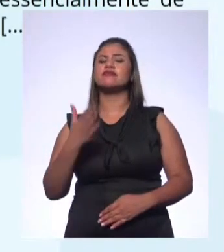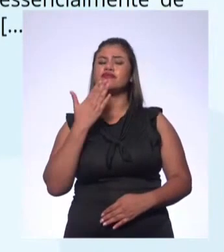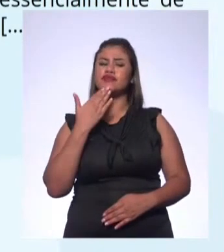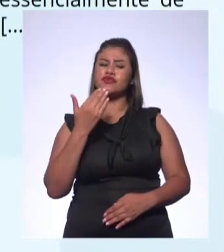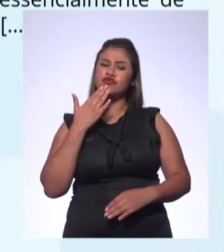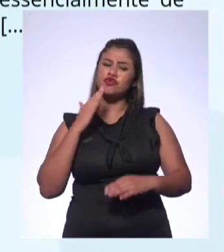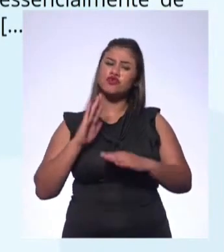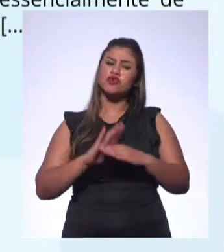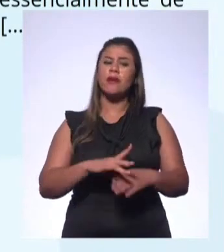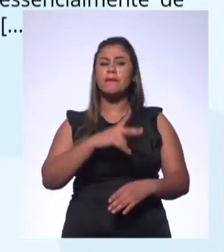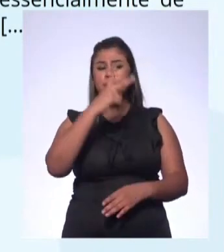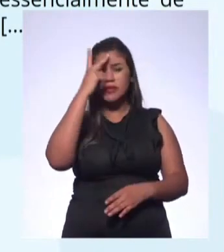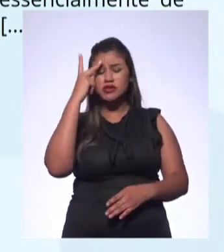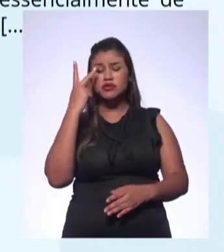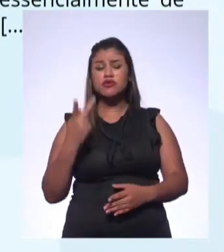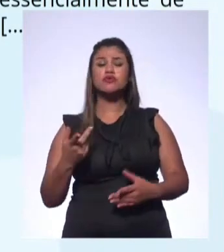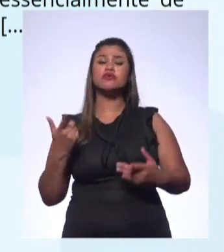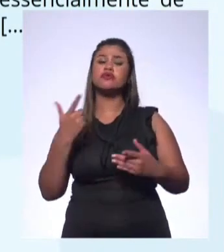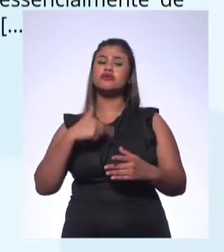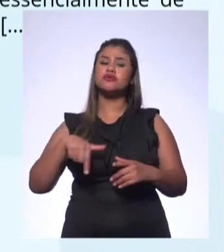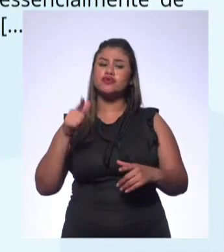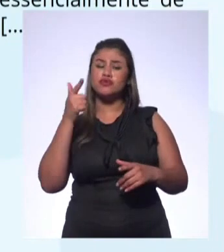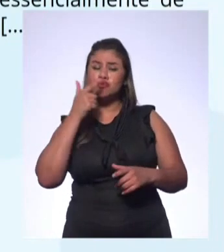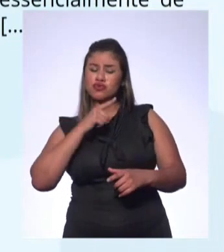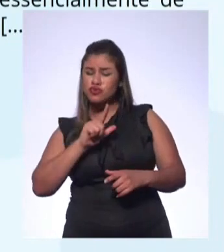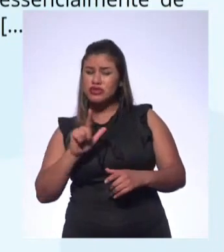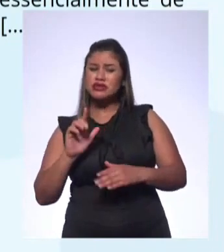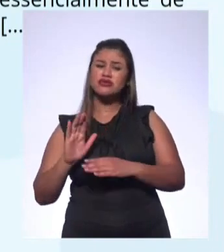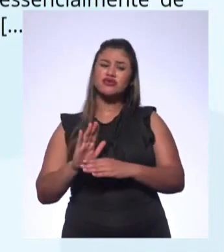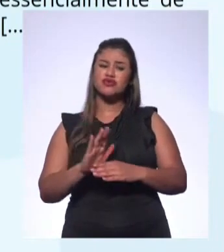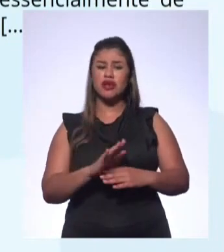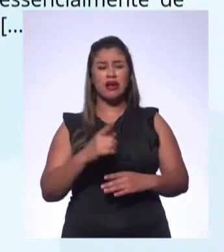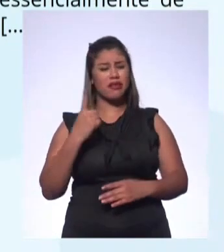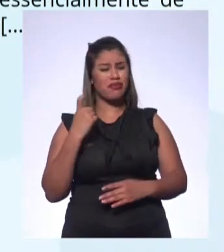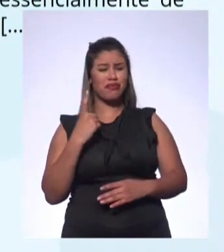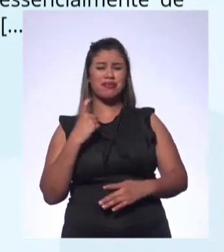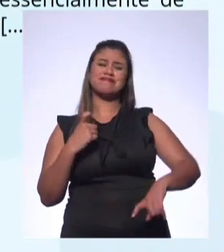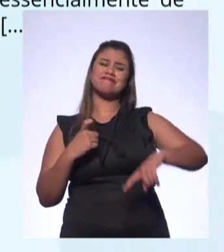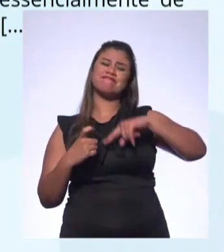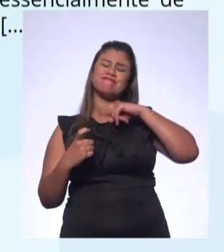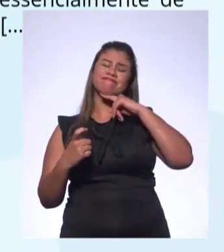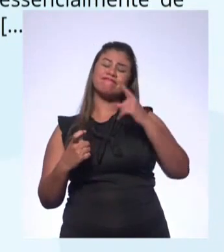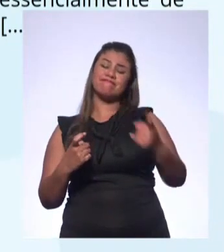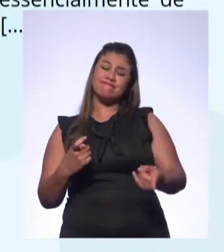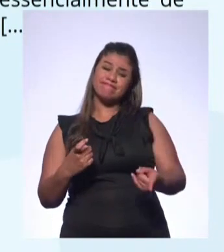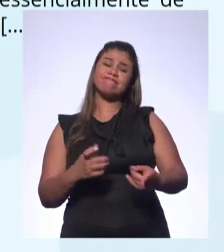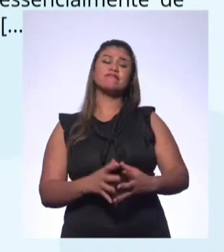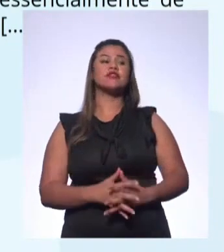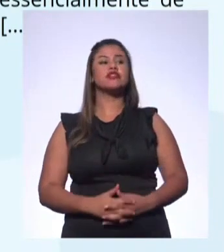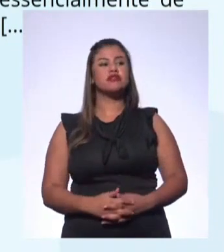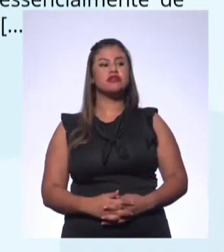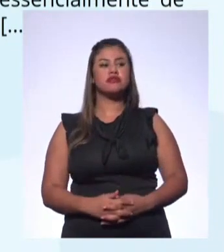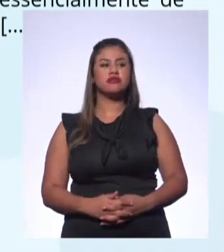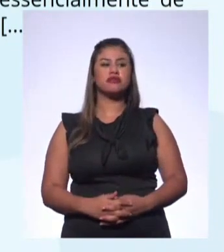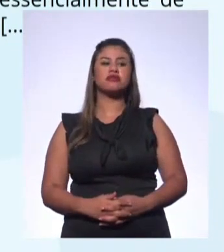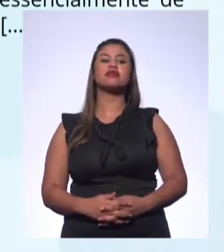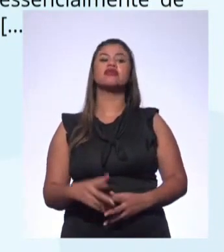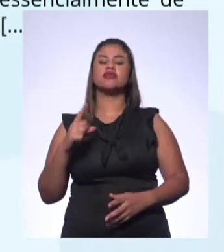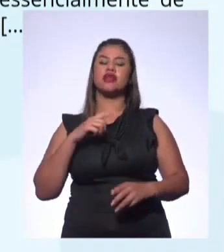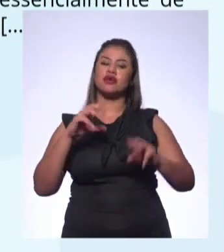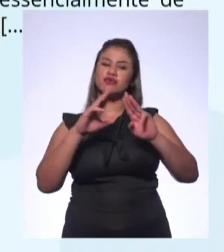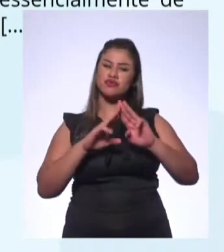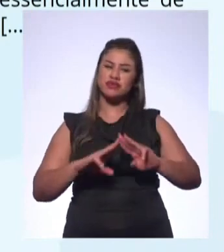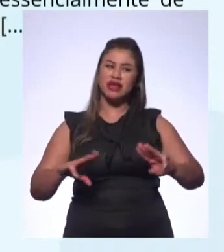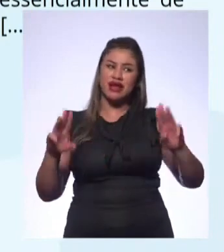pessoas que ajudem para que a gente consiga dar conta, porque a gente não vai dar conta sozinho dessa situação. E tem até o site que você pode